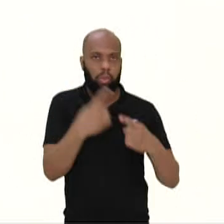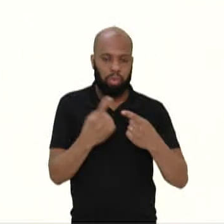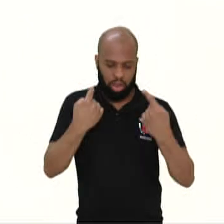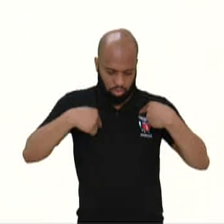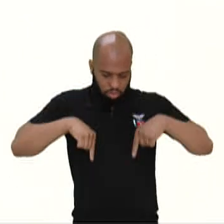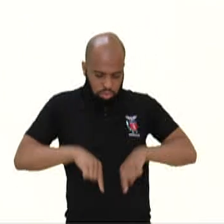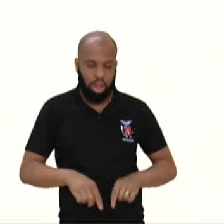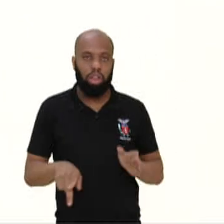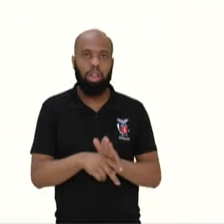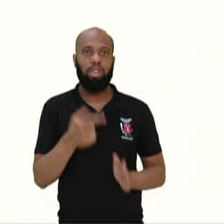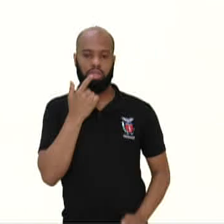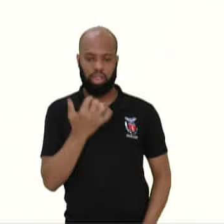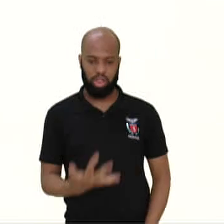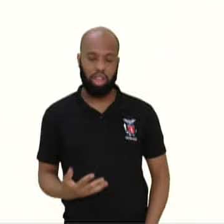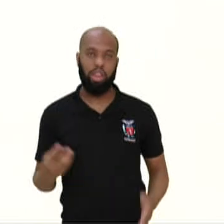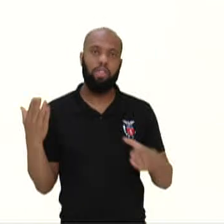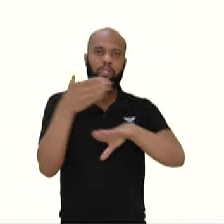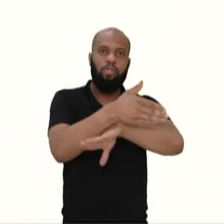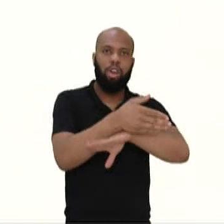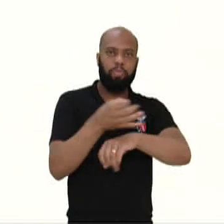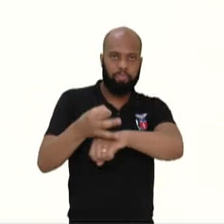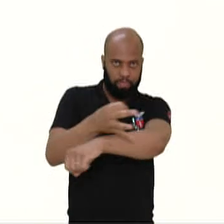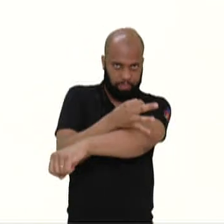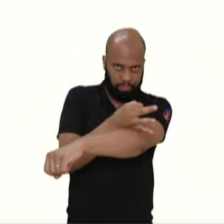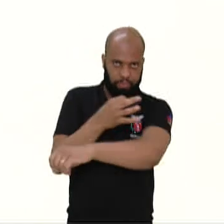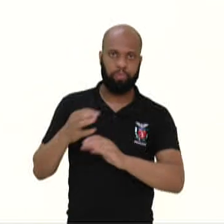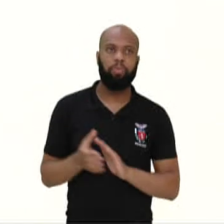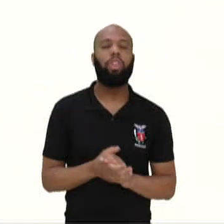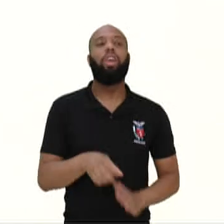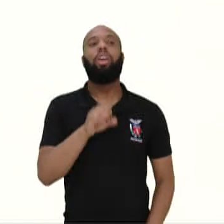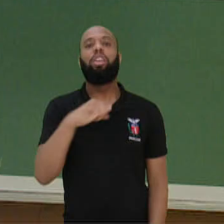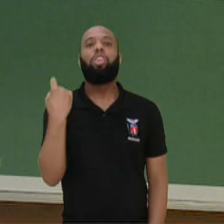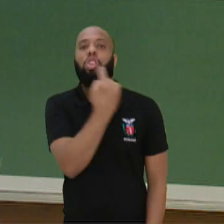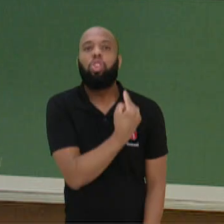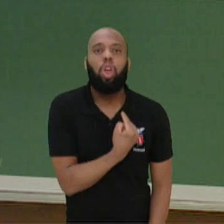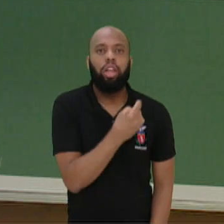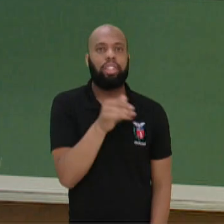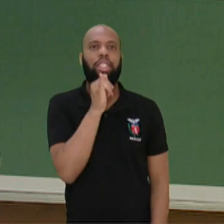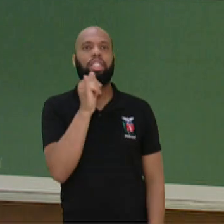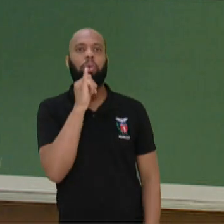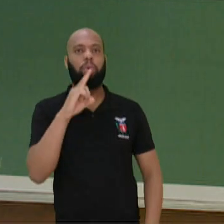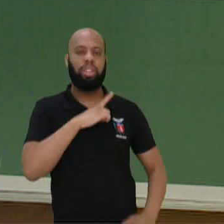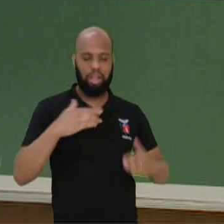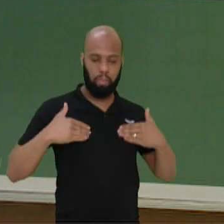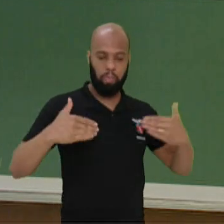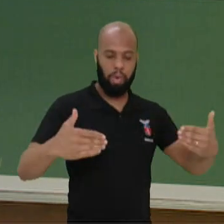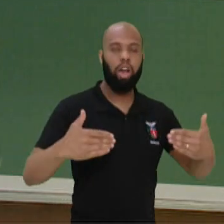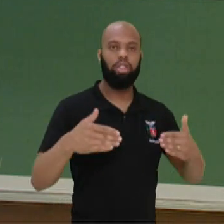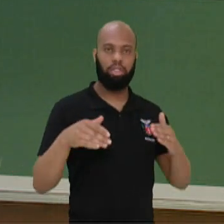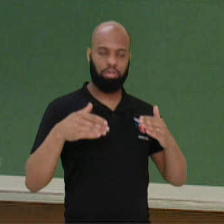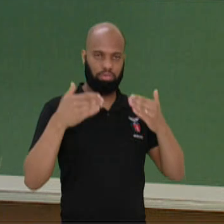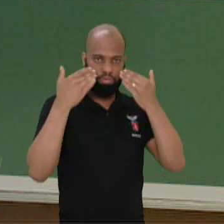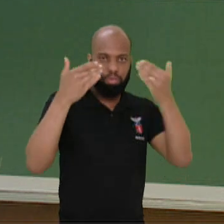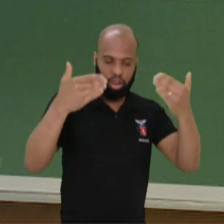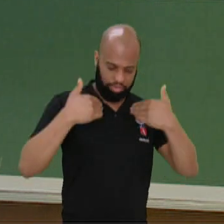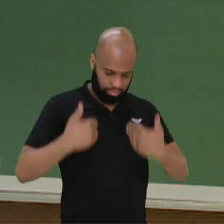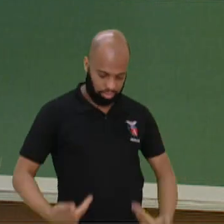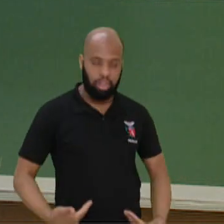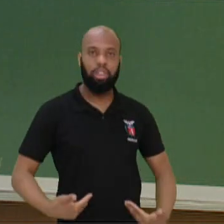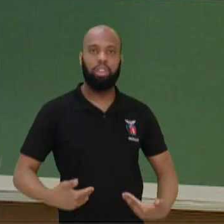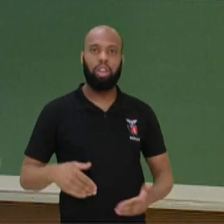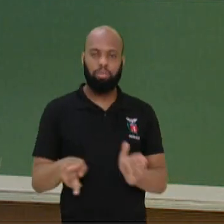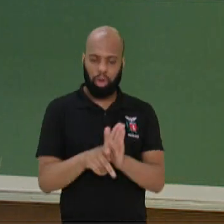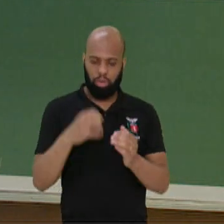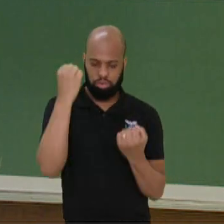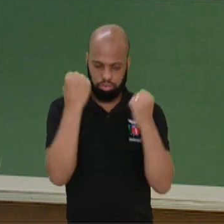circulante na corrente ela vá para as células. Quando nós expomos nosso corpo a um exercício físico e